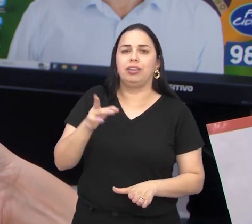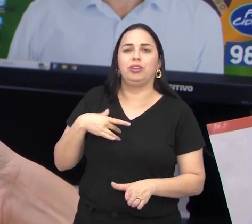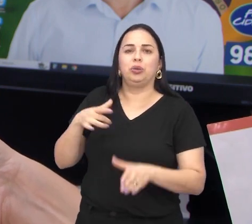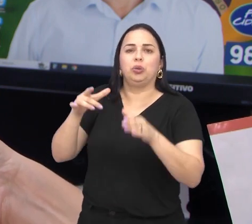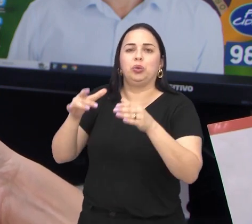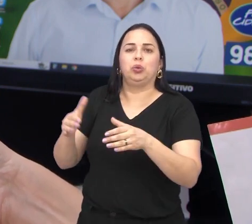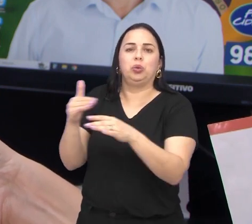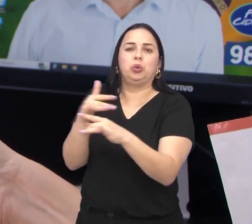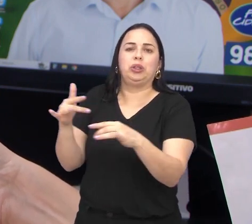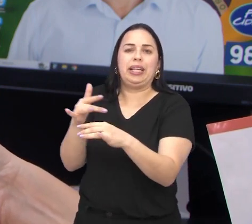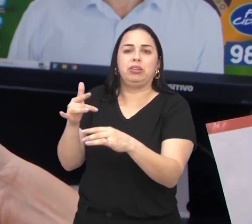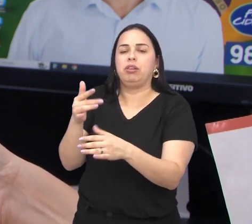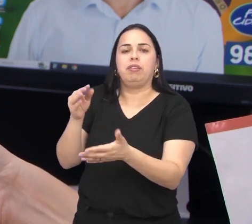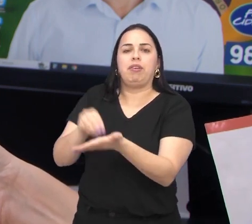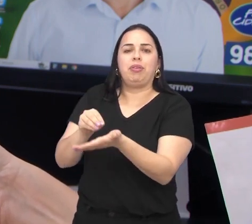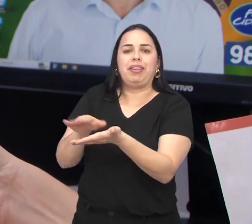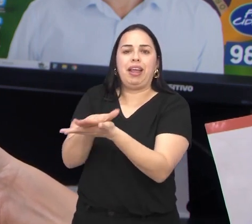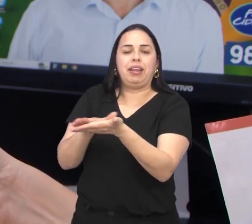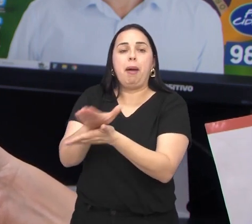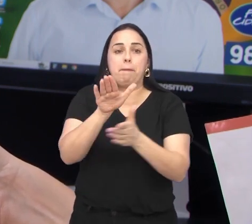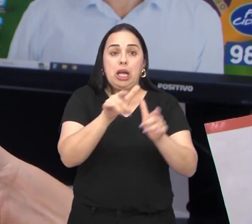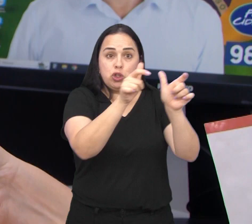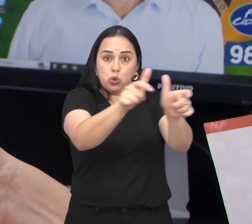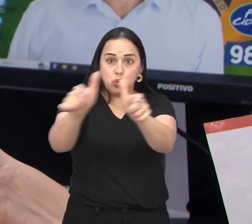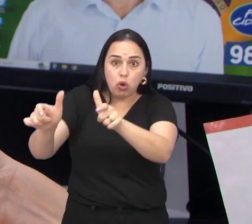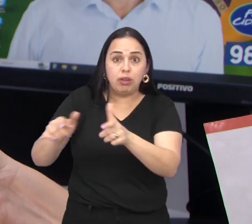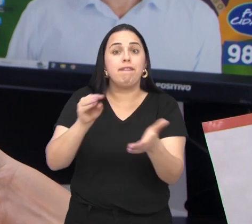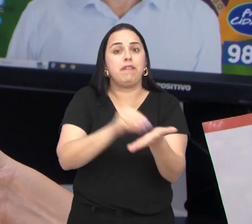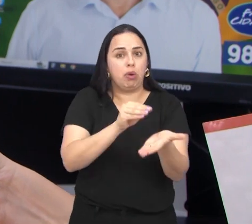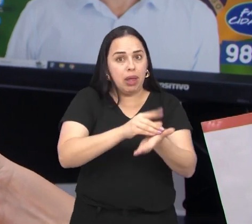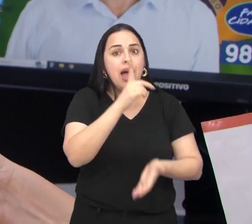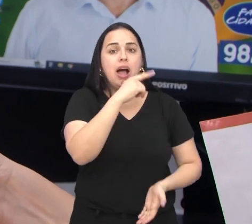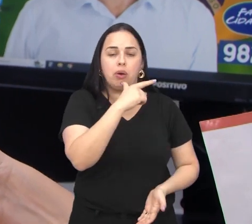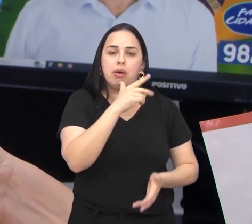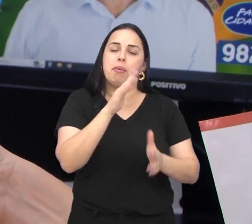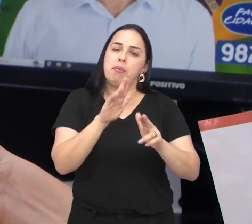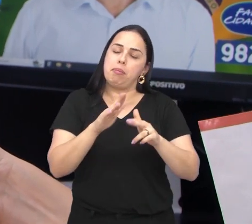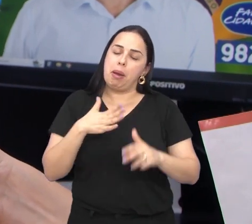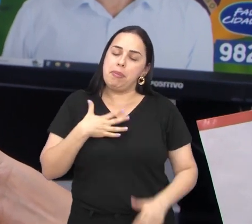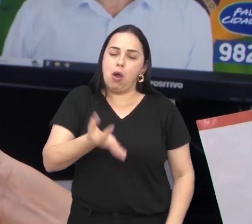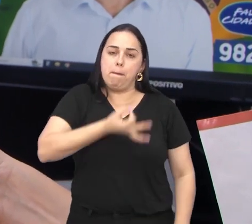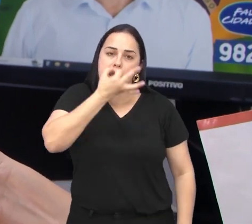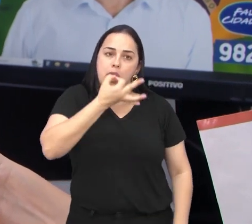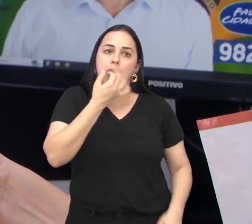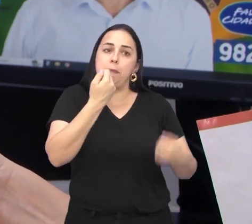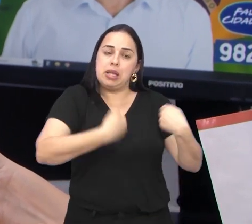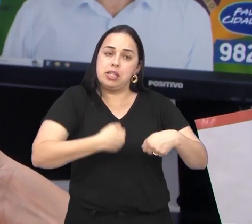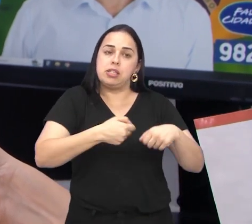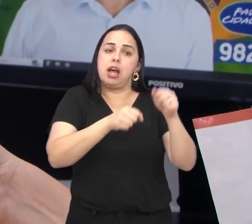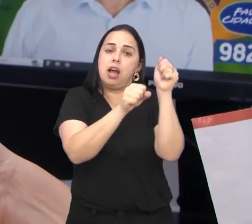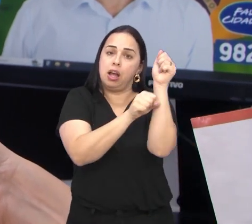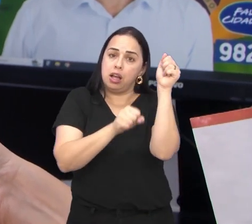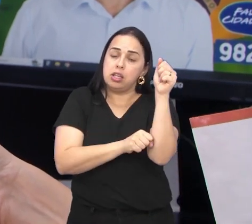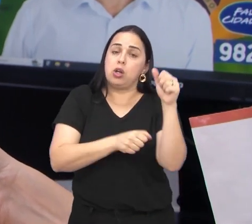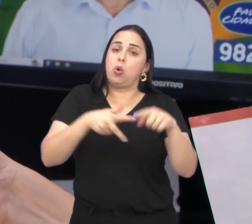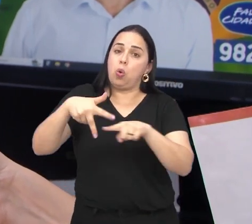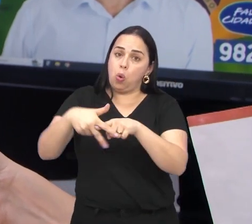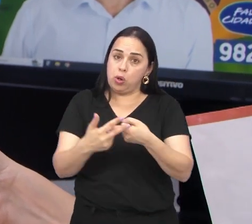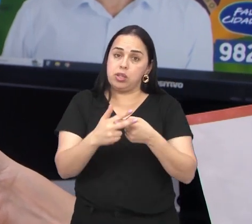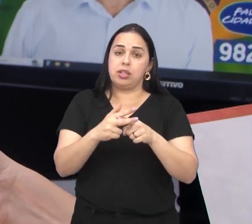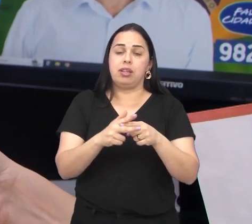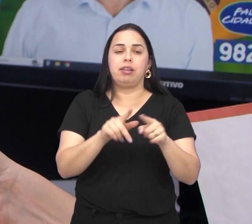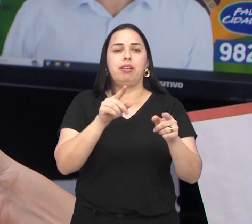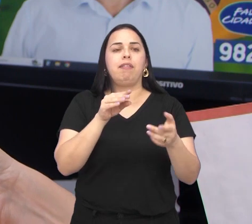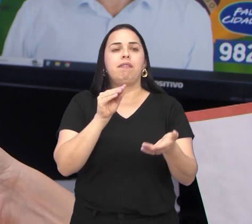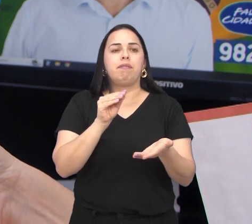vi a falta de água. Portanto, para mim, a privatização precisa vir corrigir isso. Investimento da Sabesp